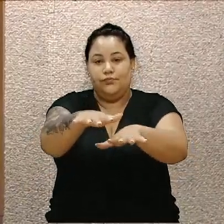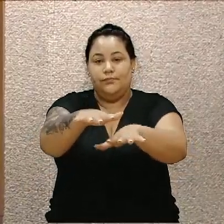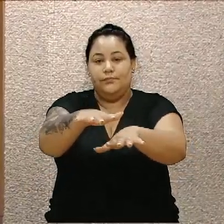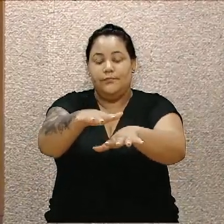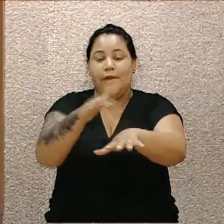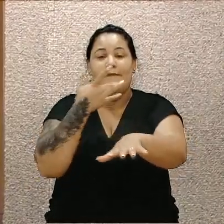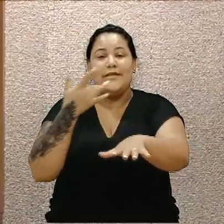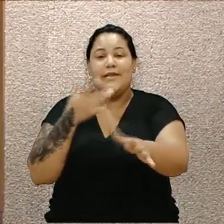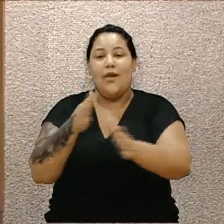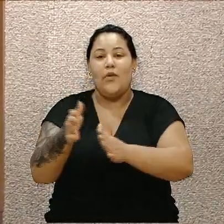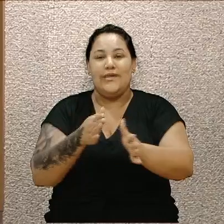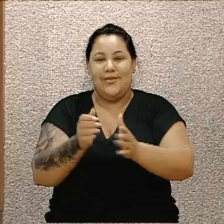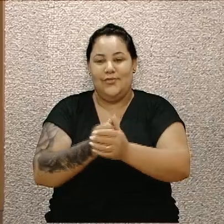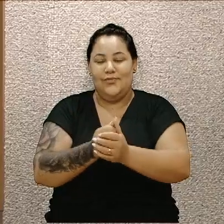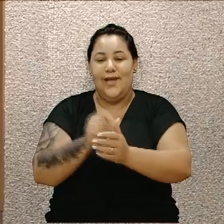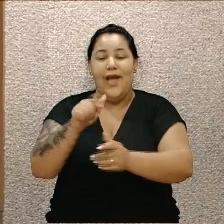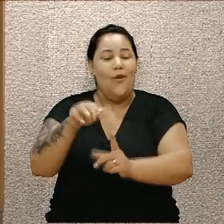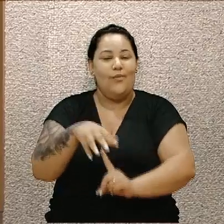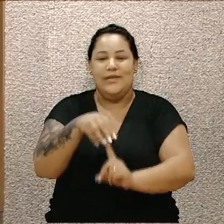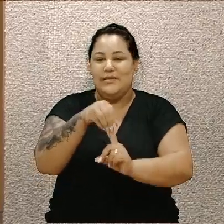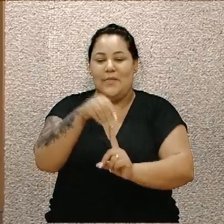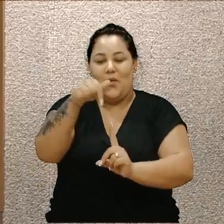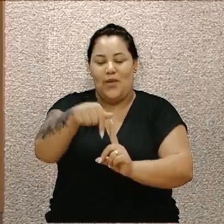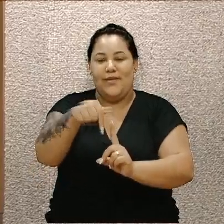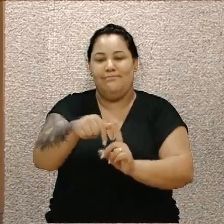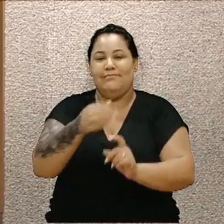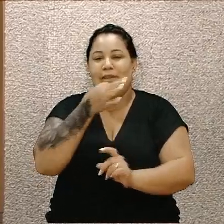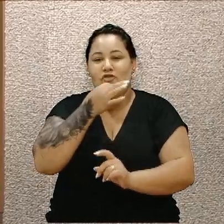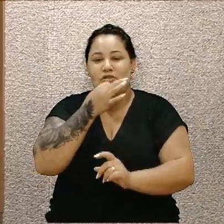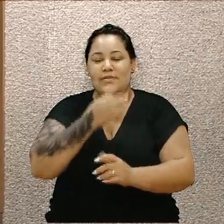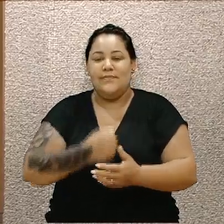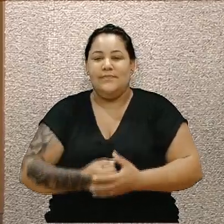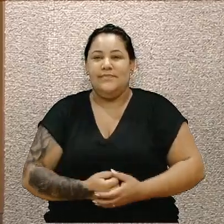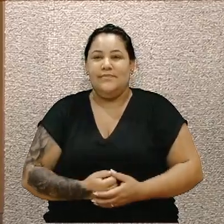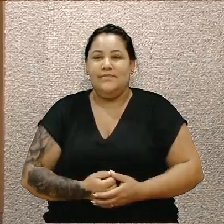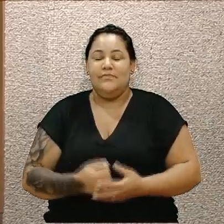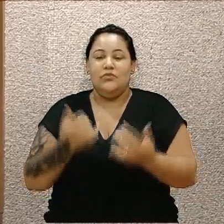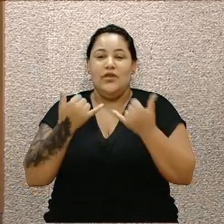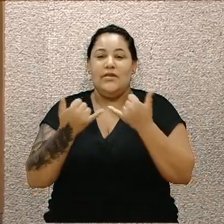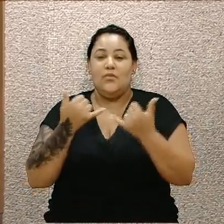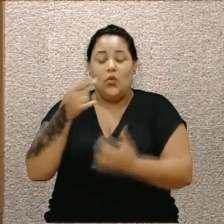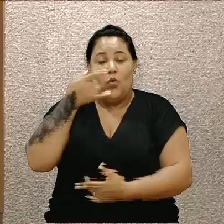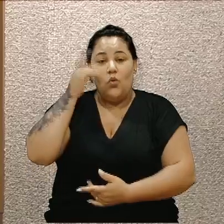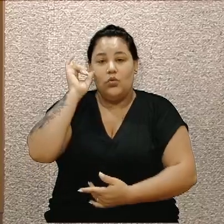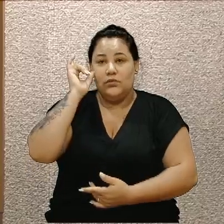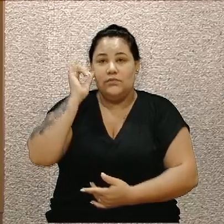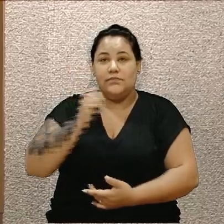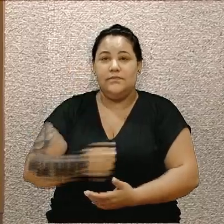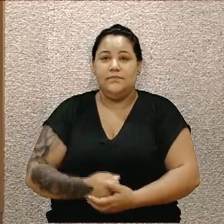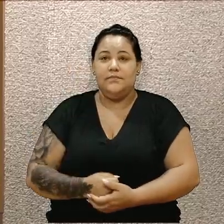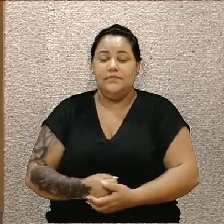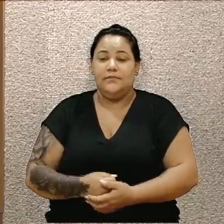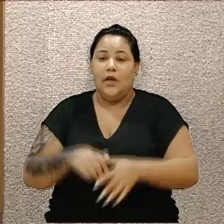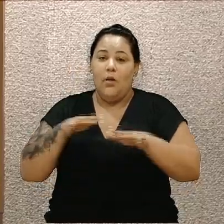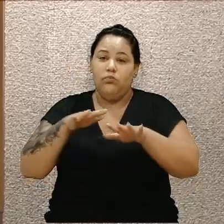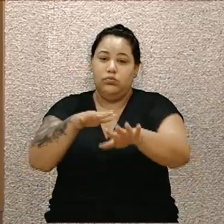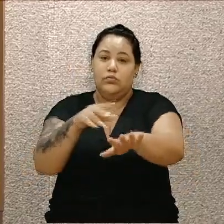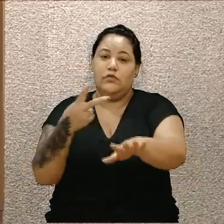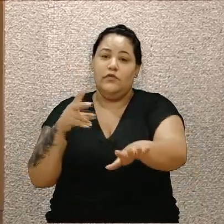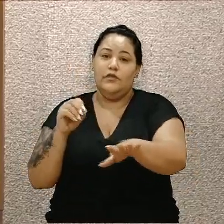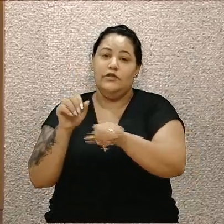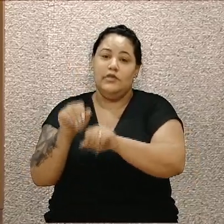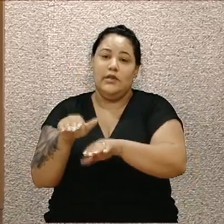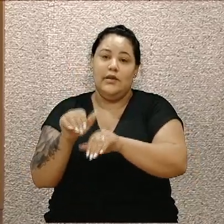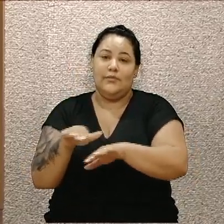principal problema da nossa cidade. Por exemplo, ontem estava passando pela 20 de setembro, 18 horas.